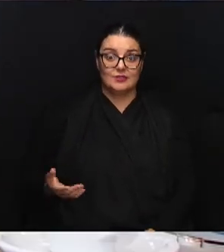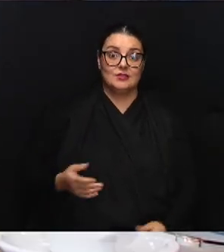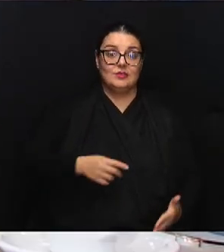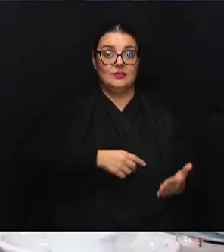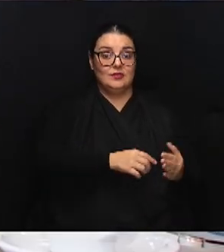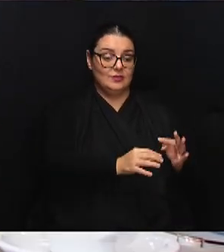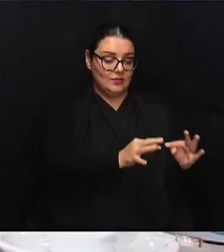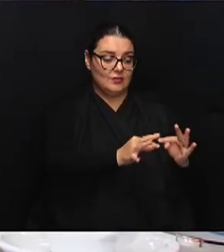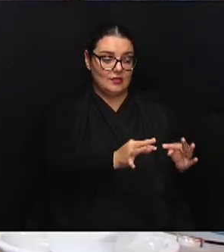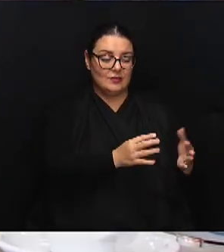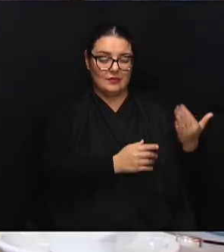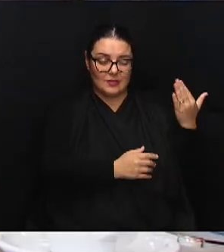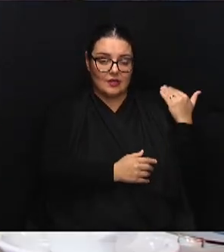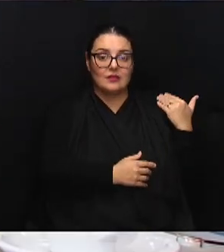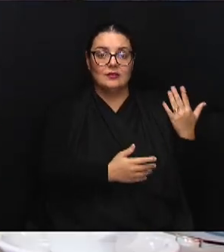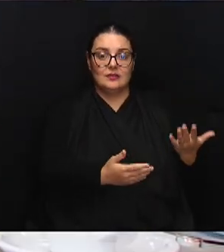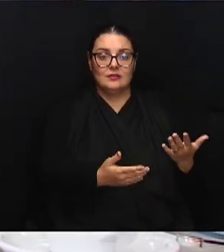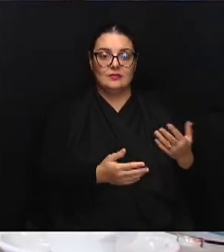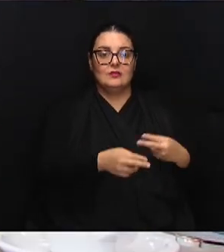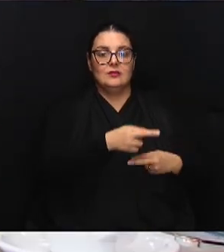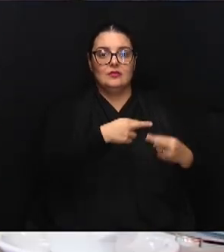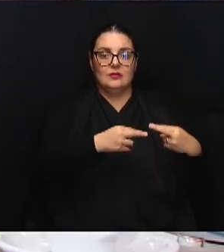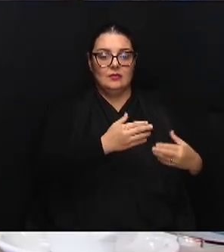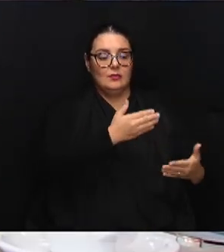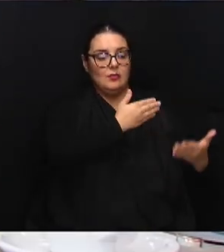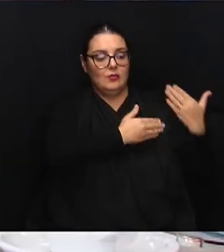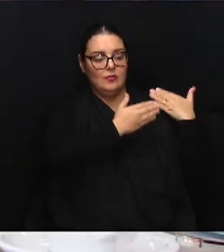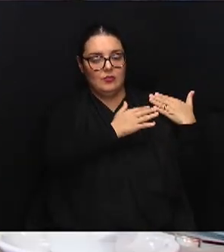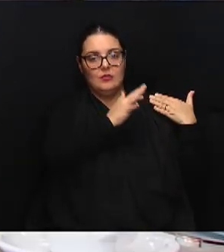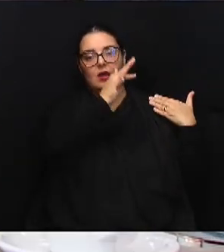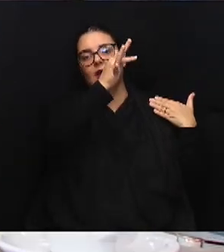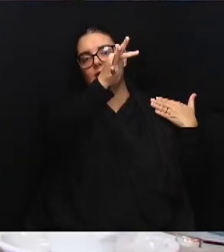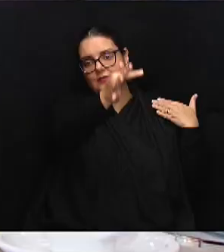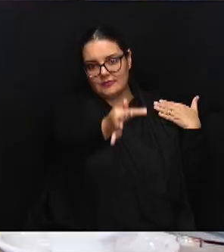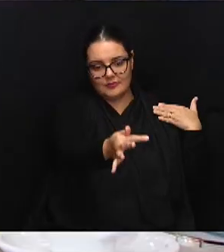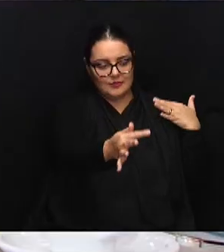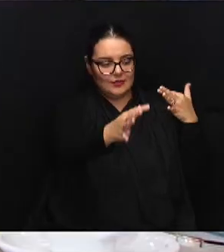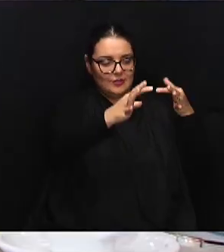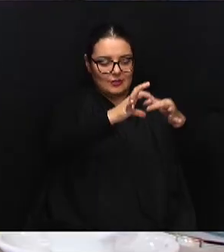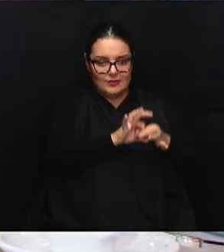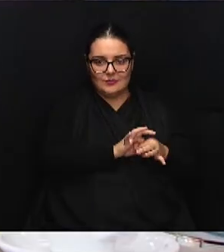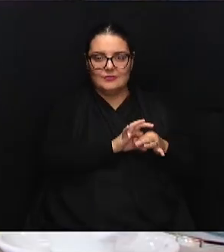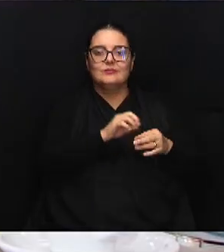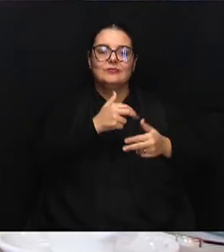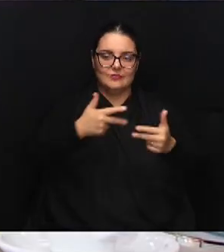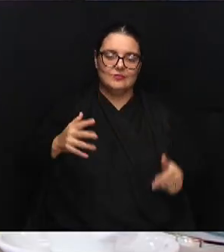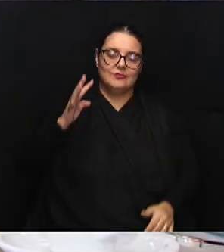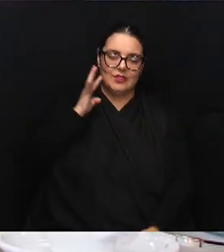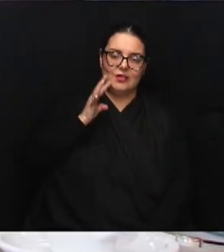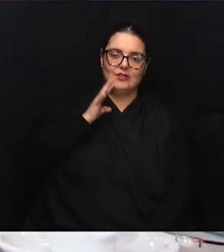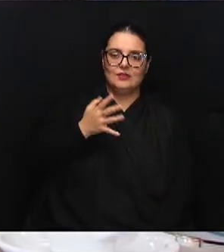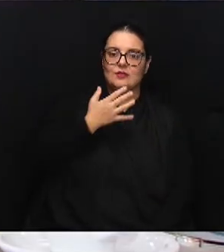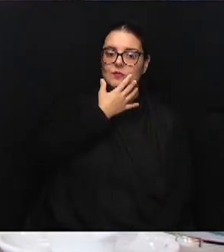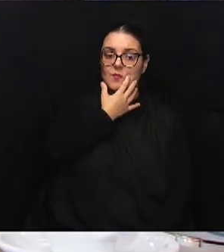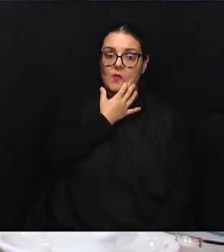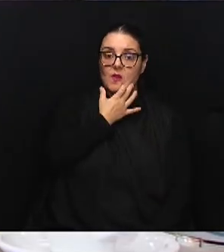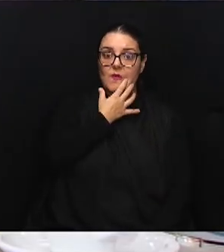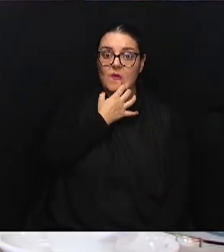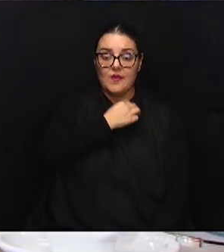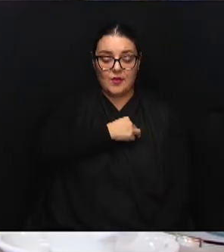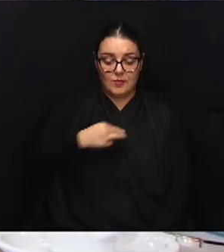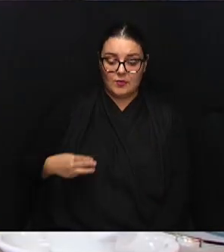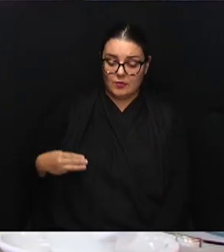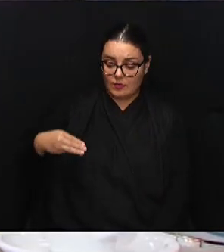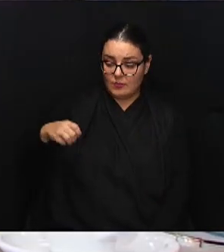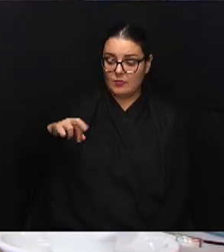técnicas rudimentares, mas ligar o passado ao futuro foi uma coisa muito legal. E o ministro Márcio França,